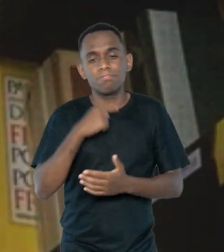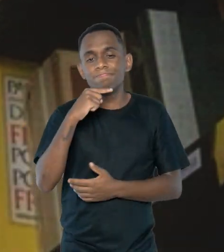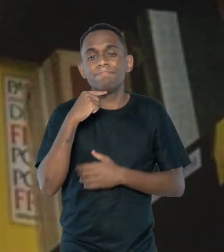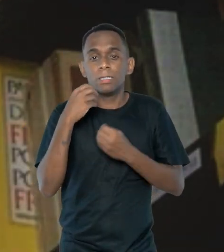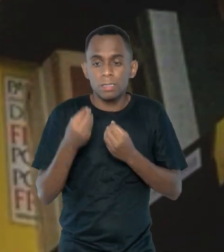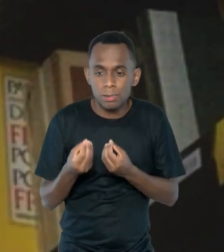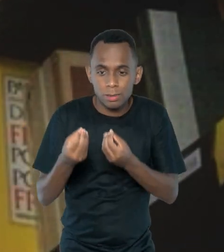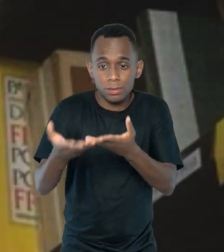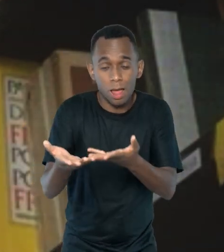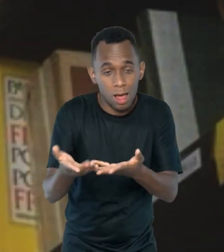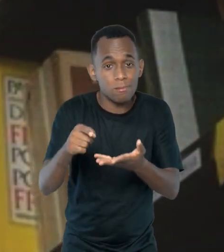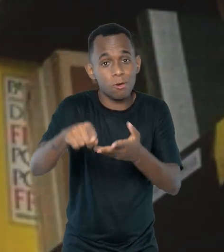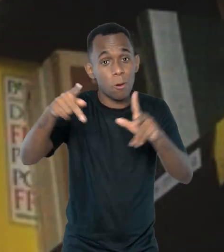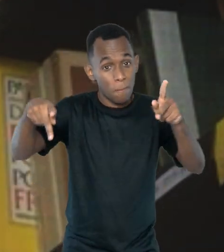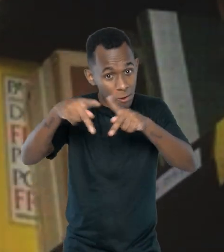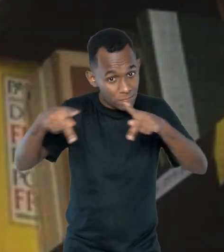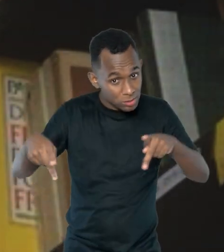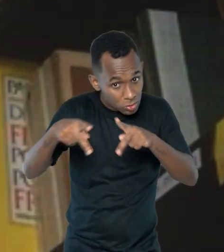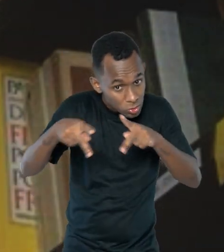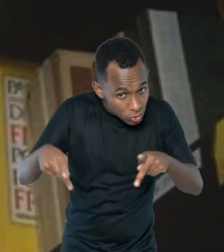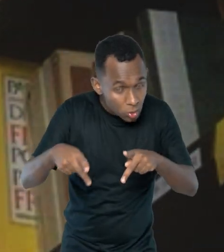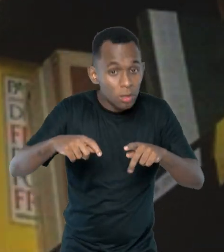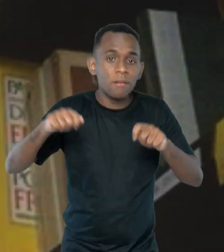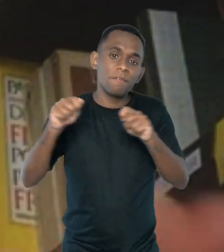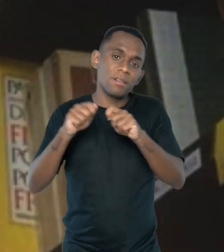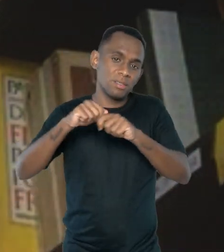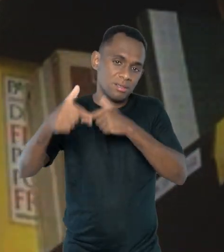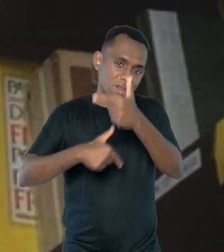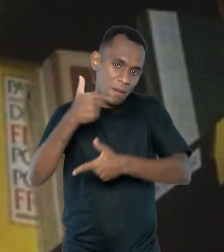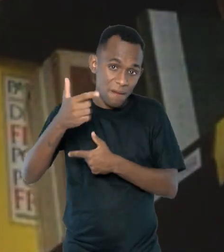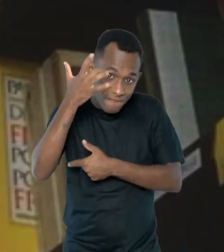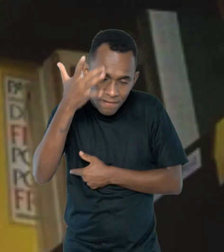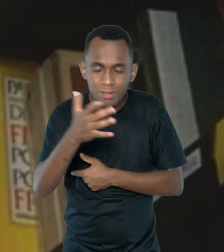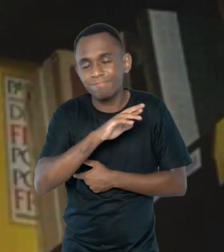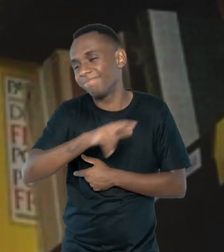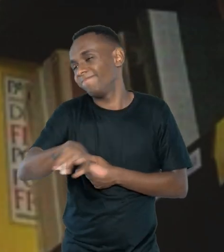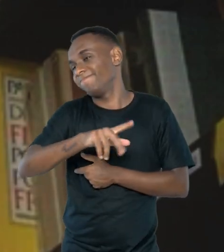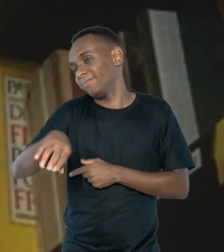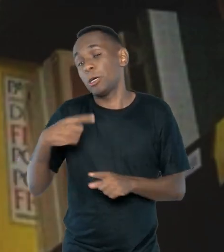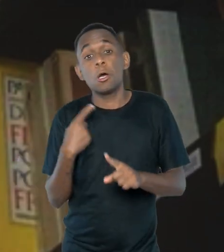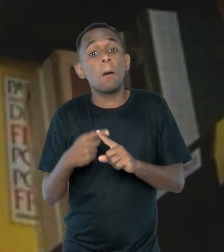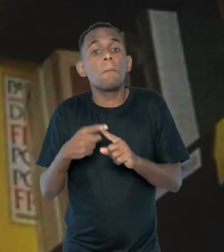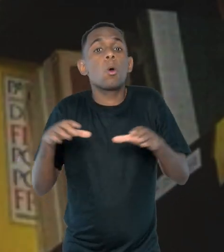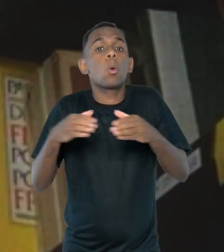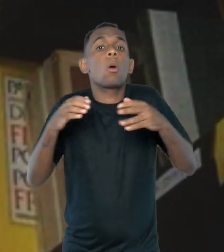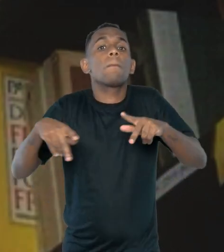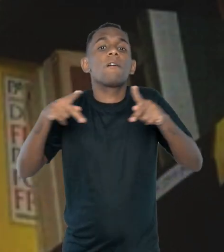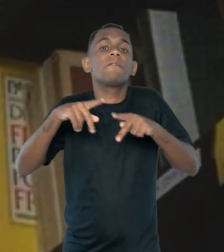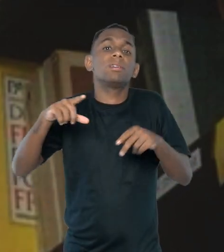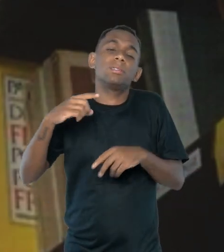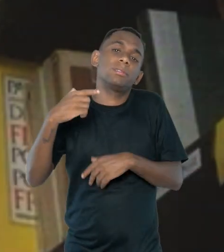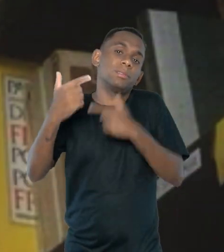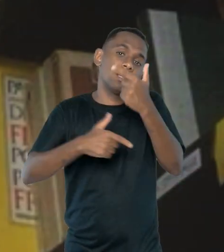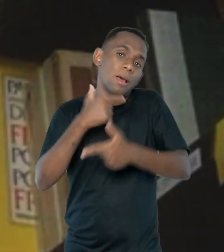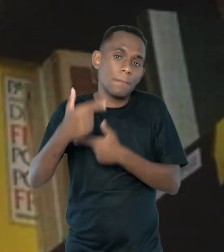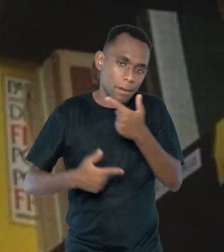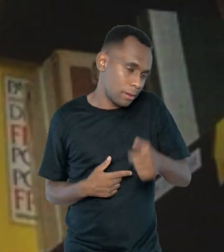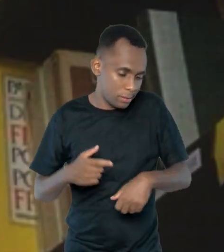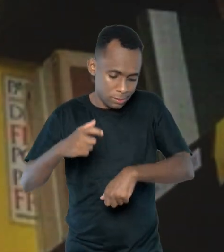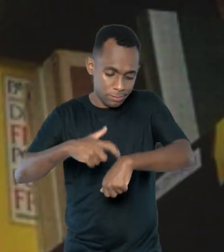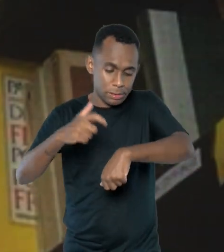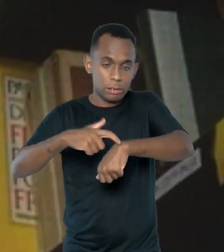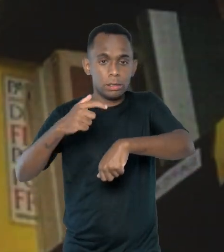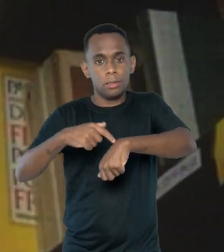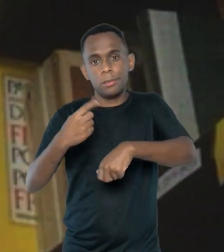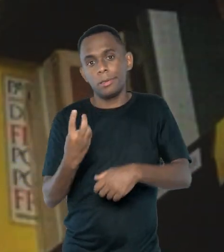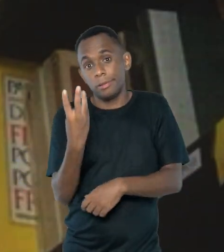dá condição, às vezes, para o professor fazer esse trabalho. Porque os professores trabalham 3 horários.